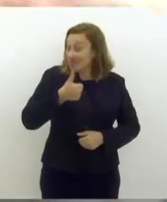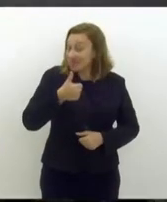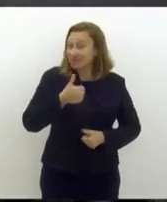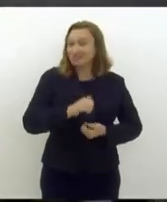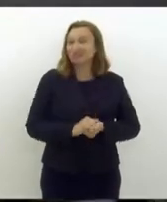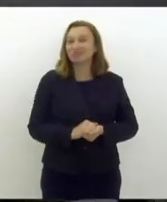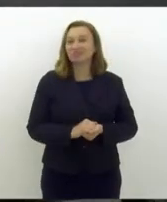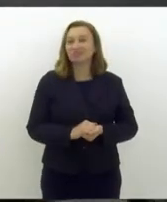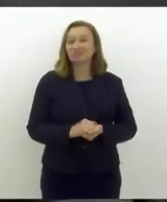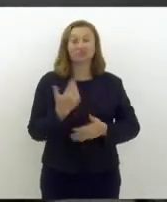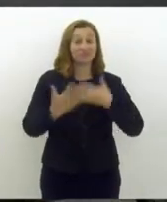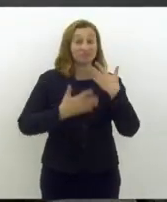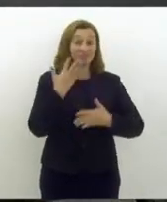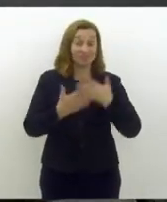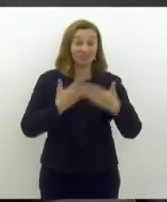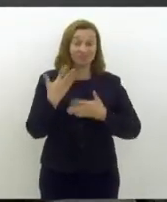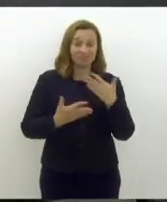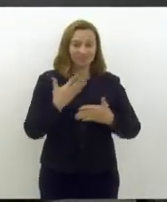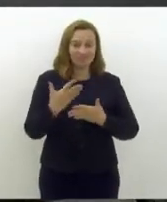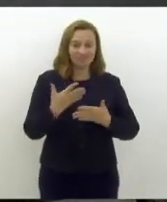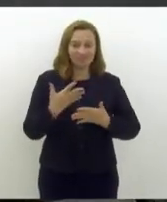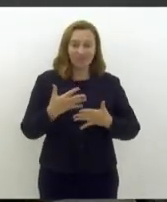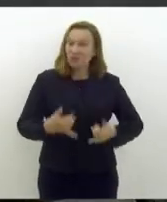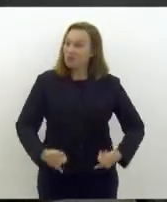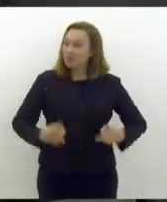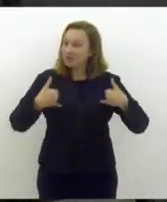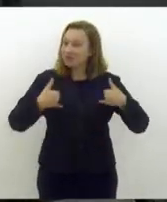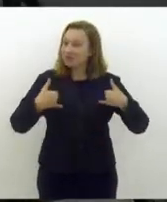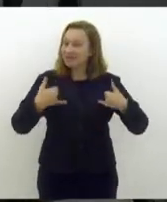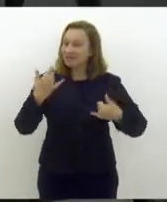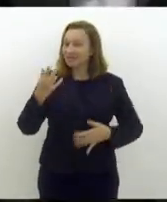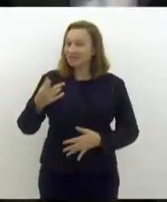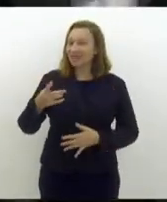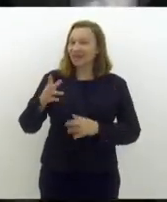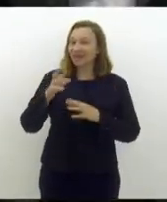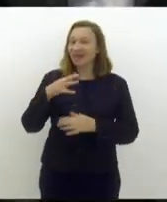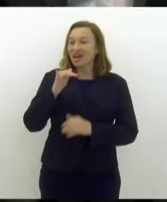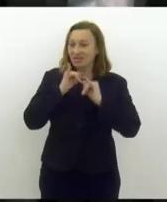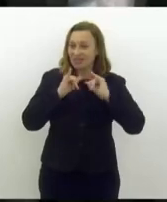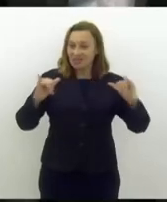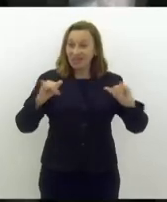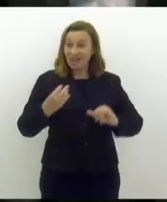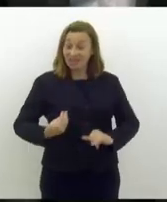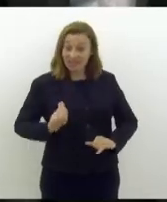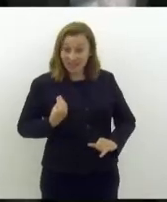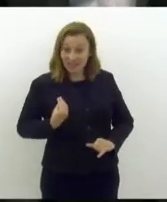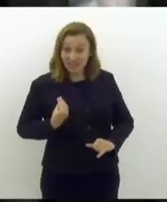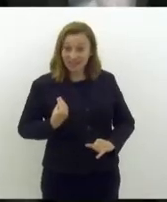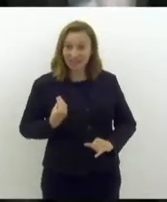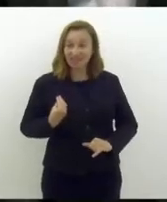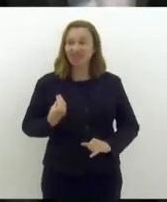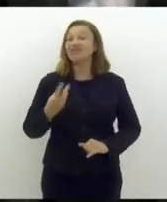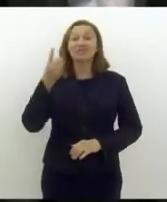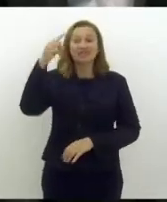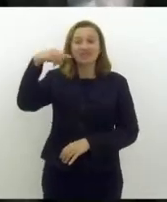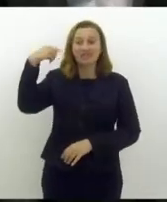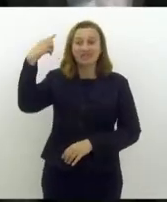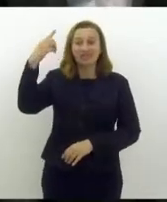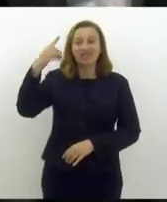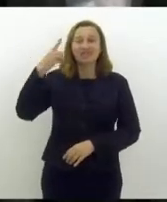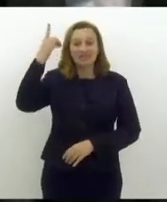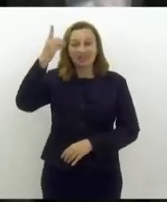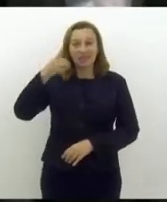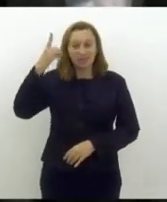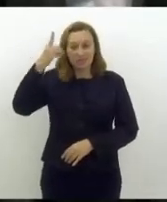aqui com muita alegria e muito honrado anunciar presença do excelentíssimo deputado federal